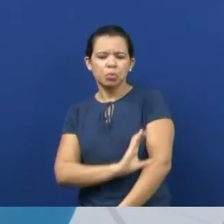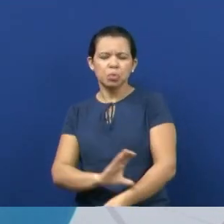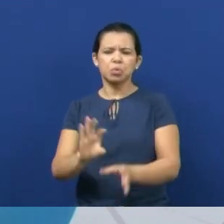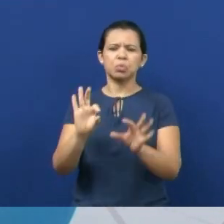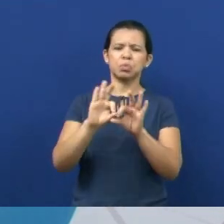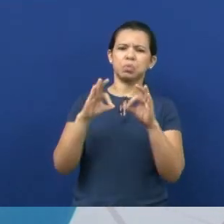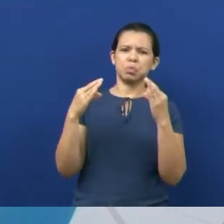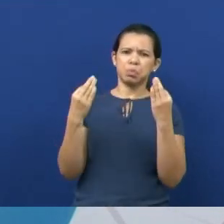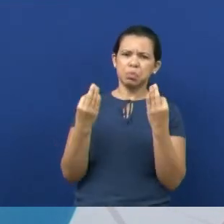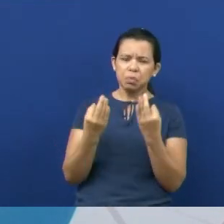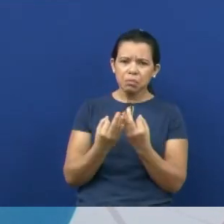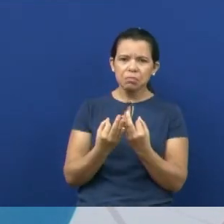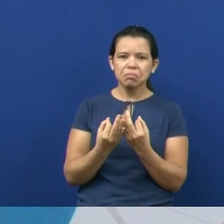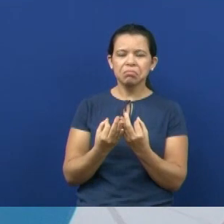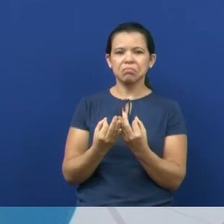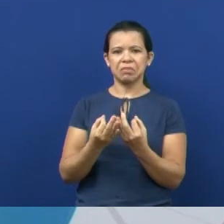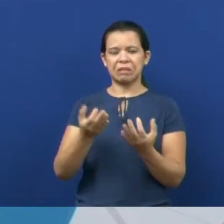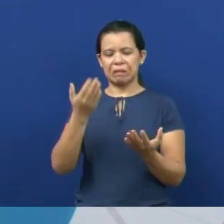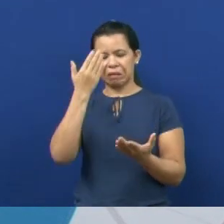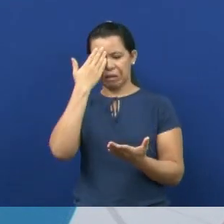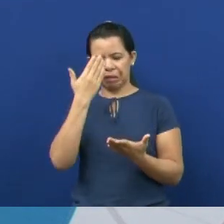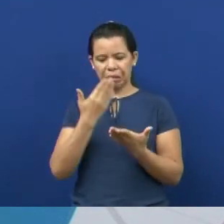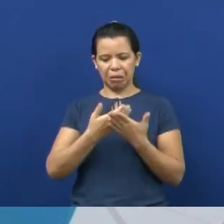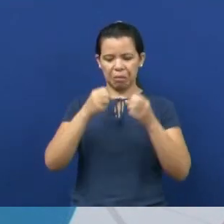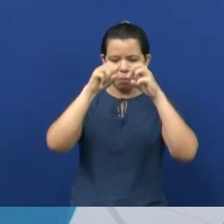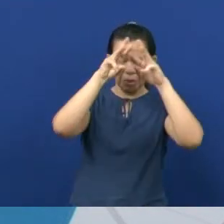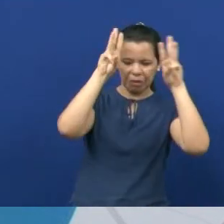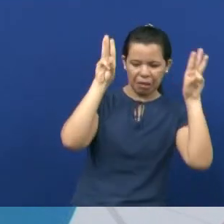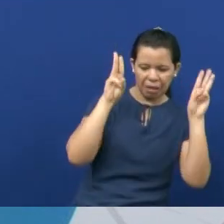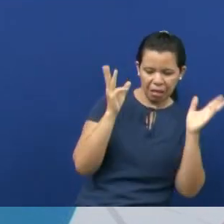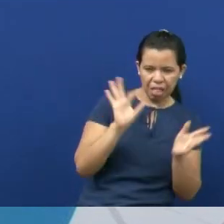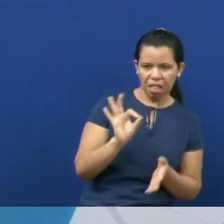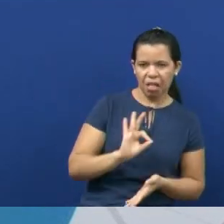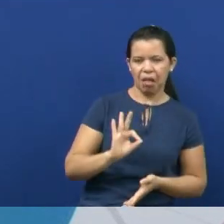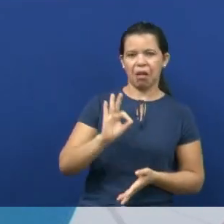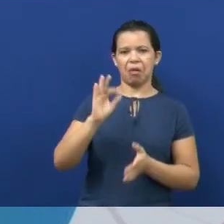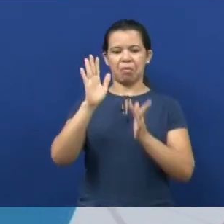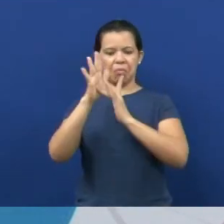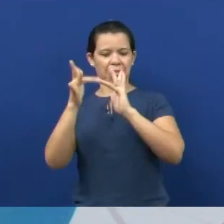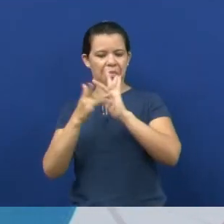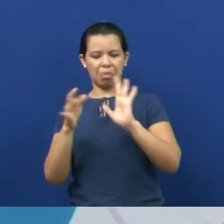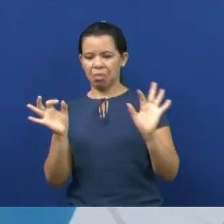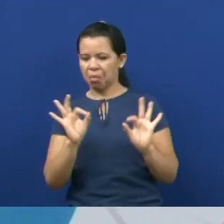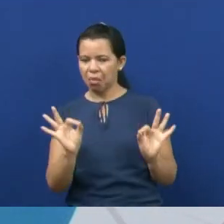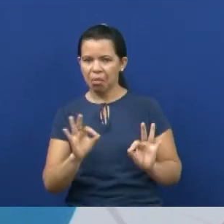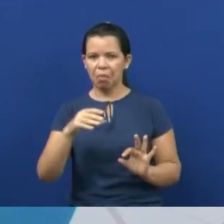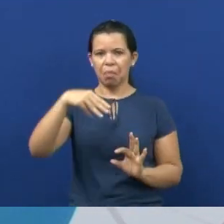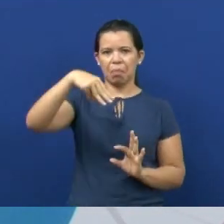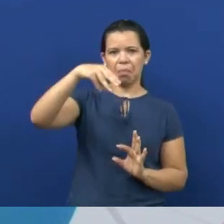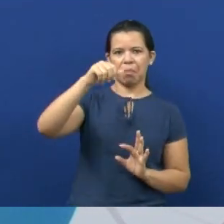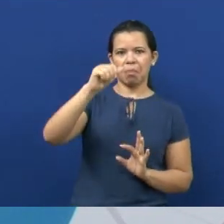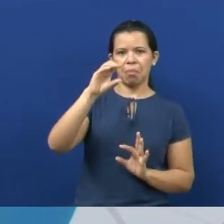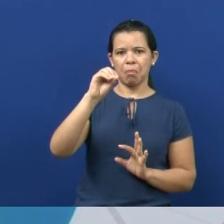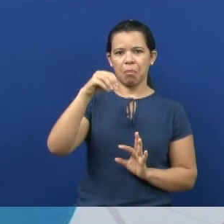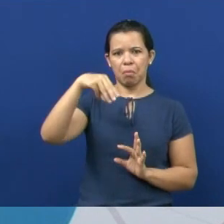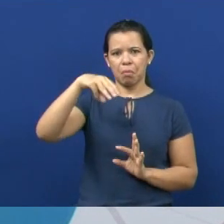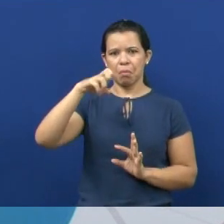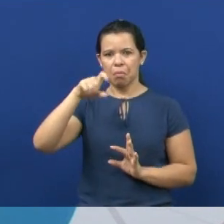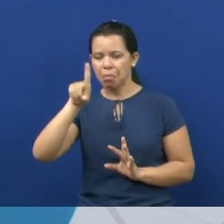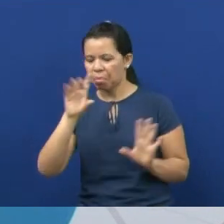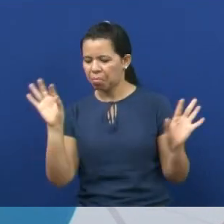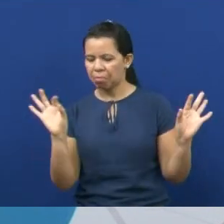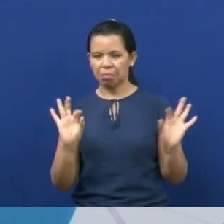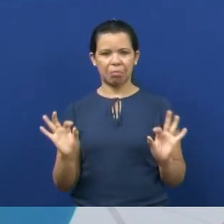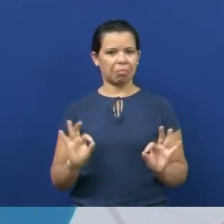não acredita nem em Moisés, não acredita em Maomé, não acredita em Jesus Cristo, não acredita nas